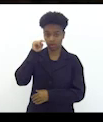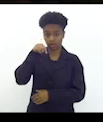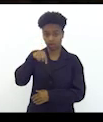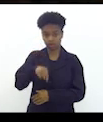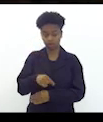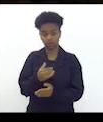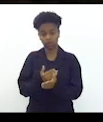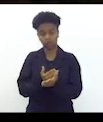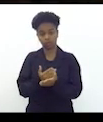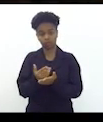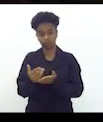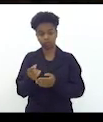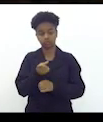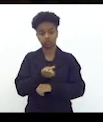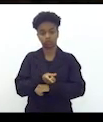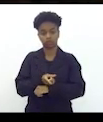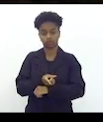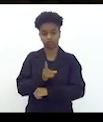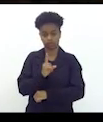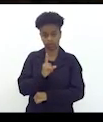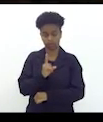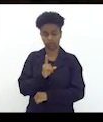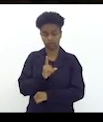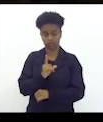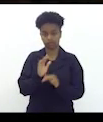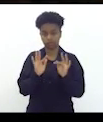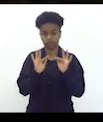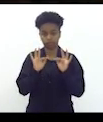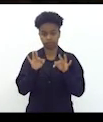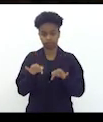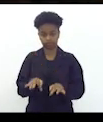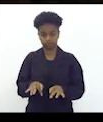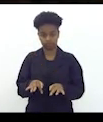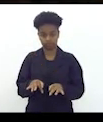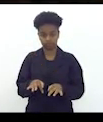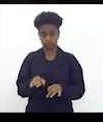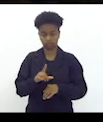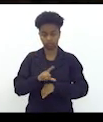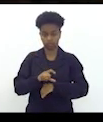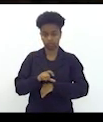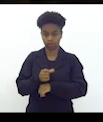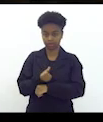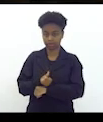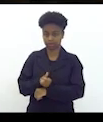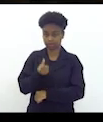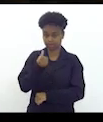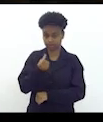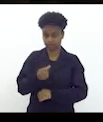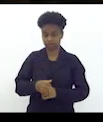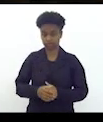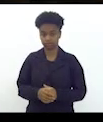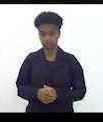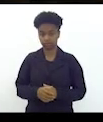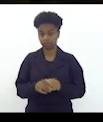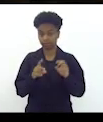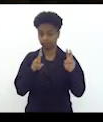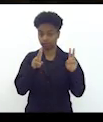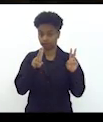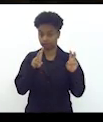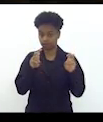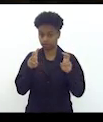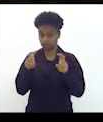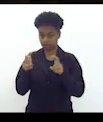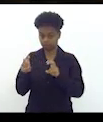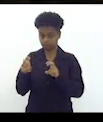às 13 horas e findou às 18 horas. E o tema foi